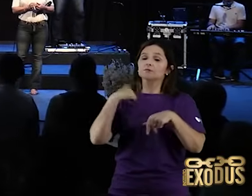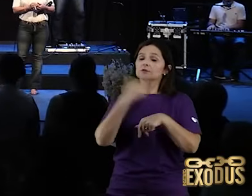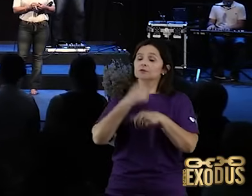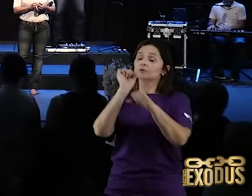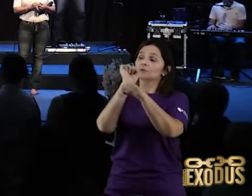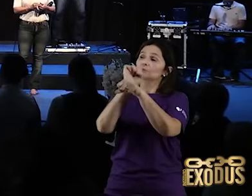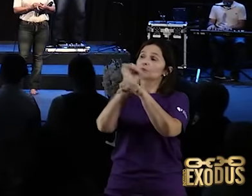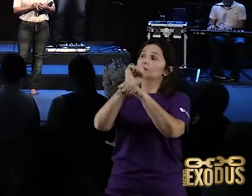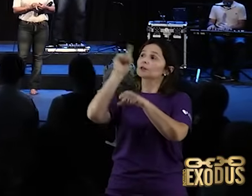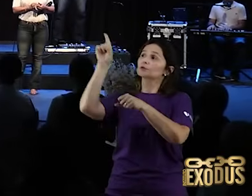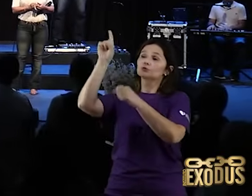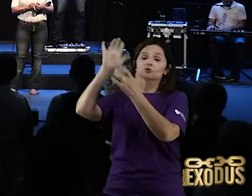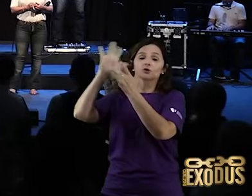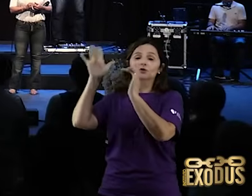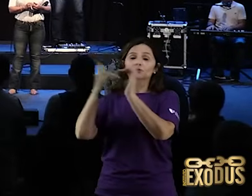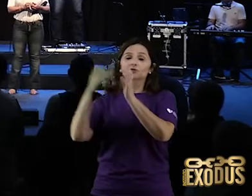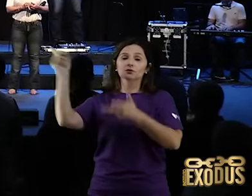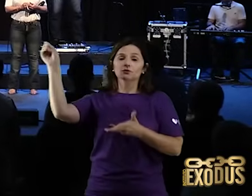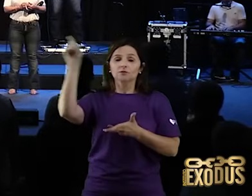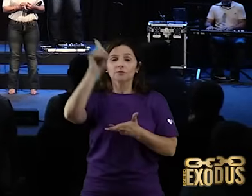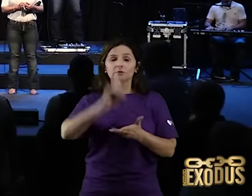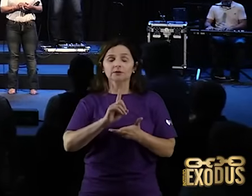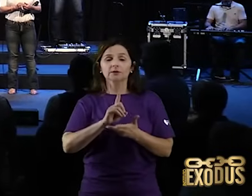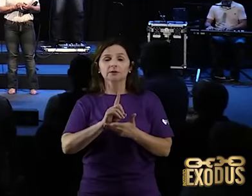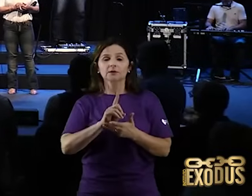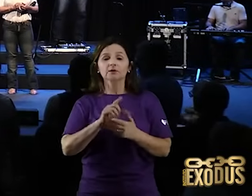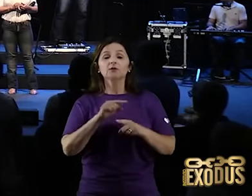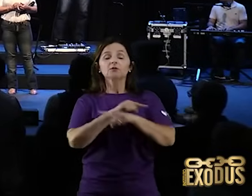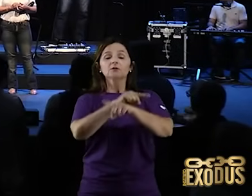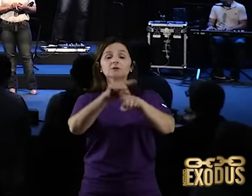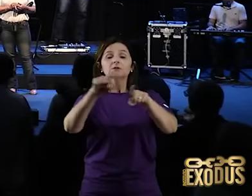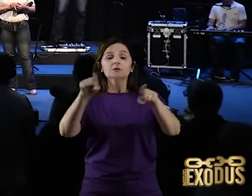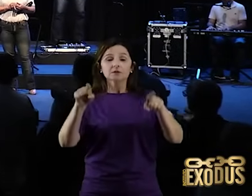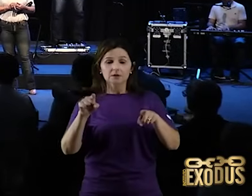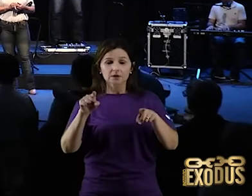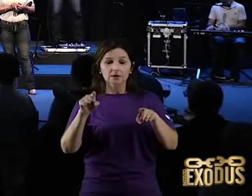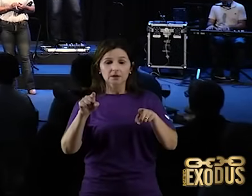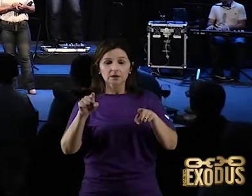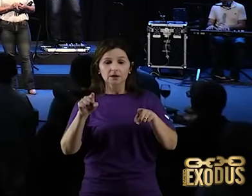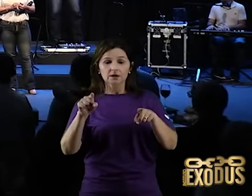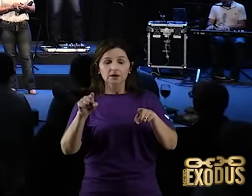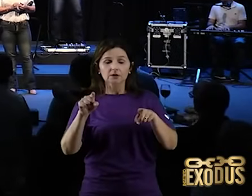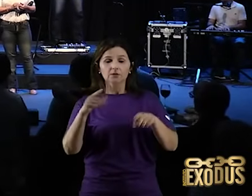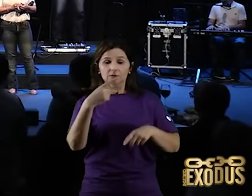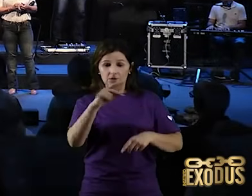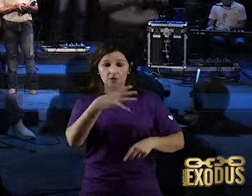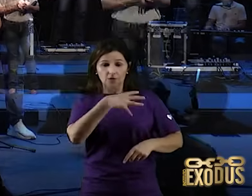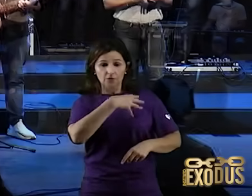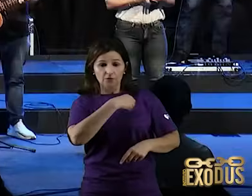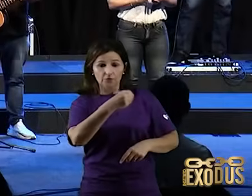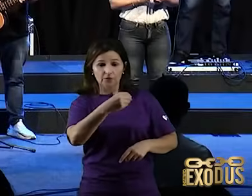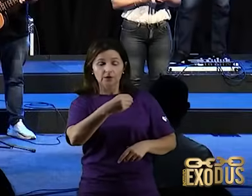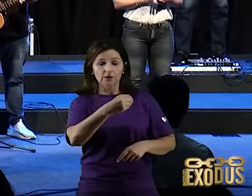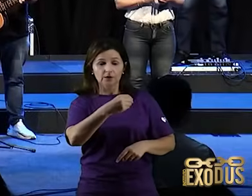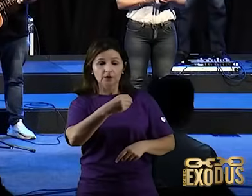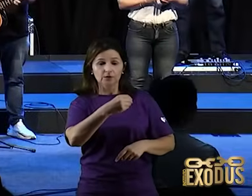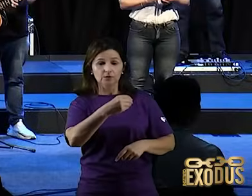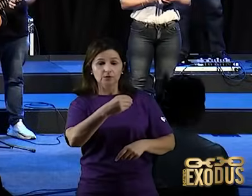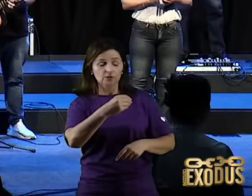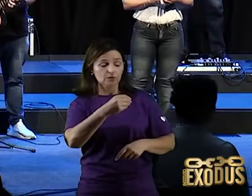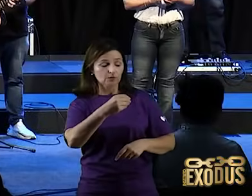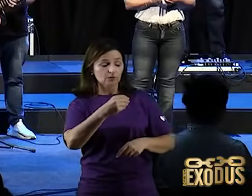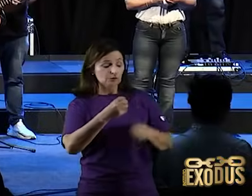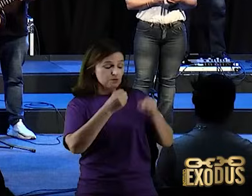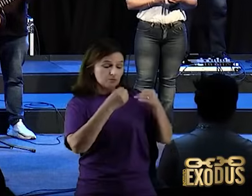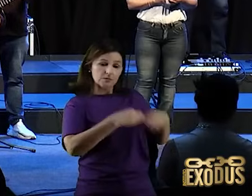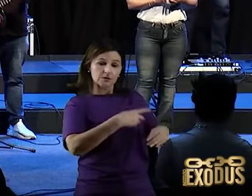pega o teu filho aí você que tá com criança pequena e diga para ele esse pão aqui Jesus não tá dentro pão não gente o pão não vai virar